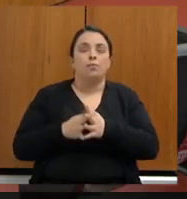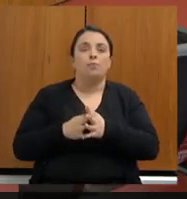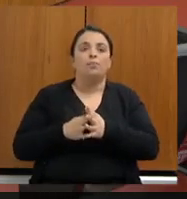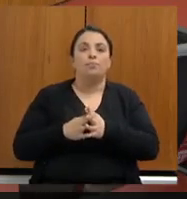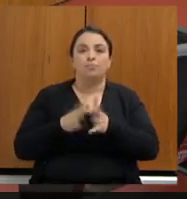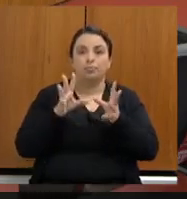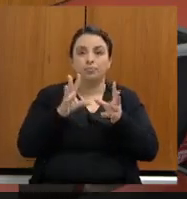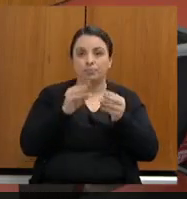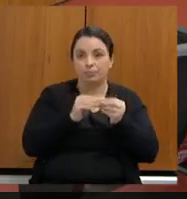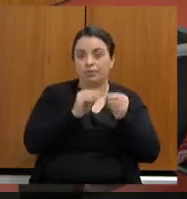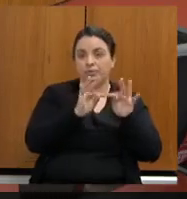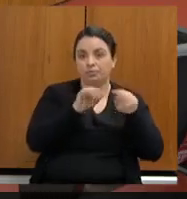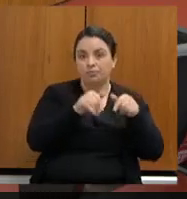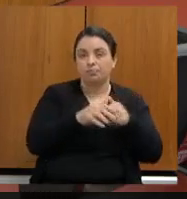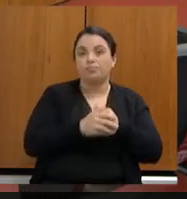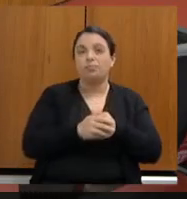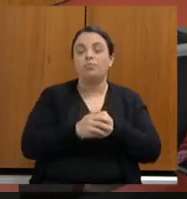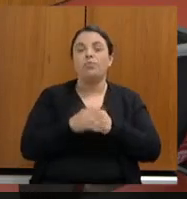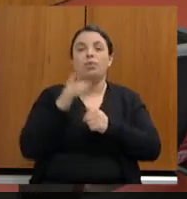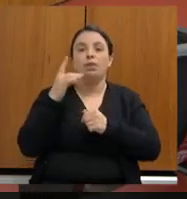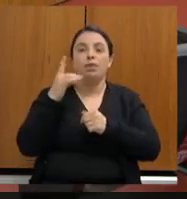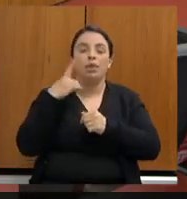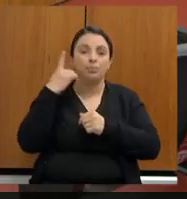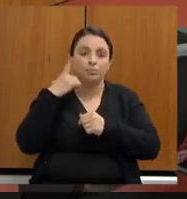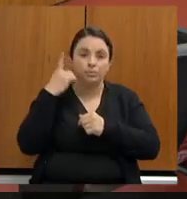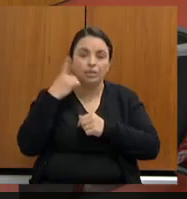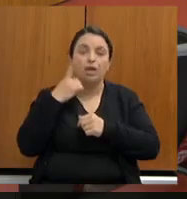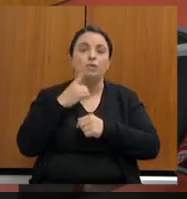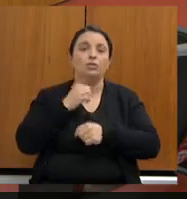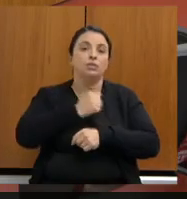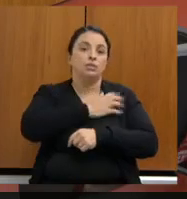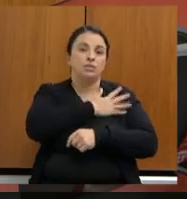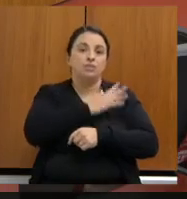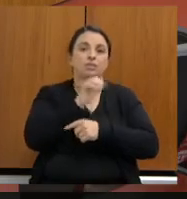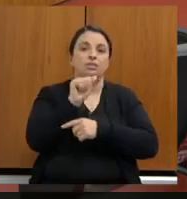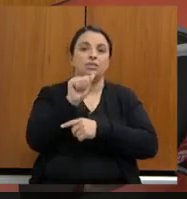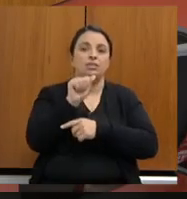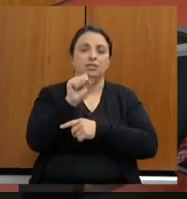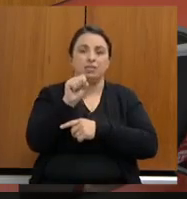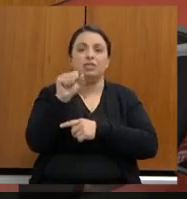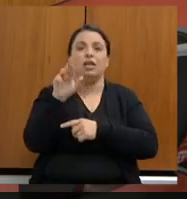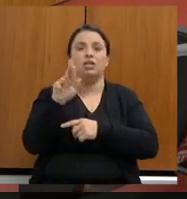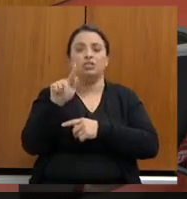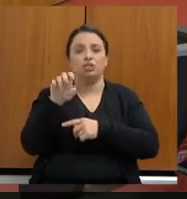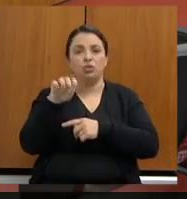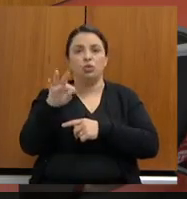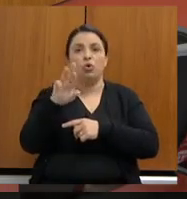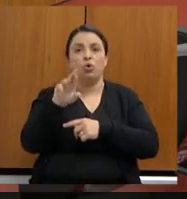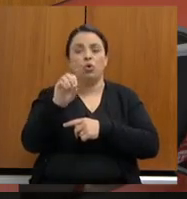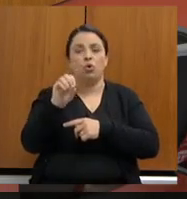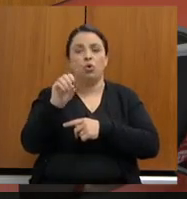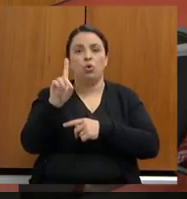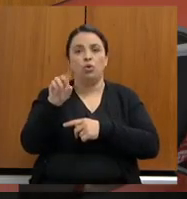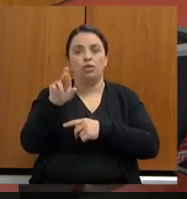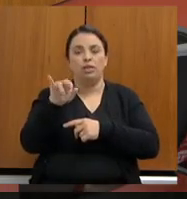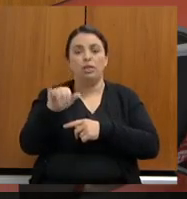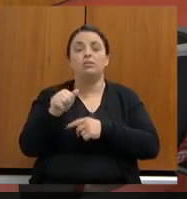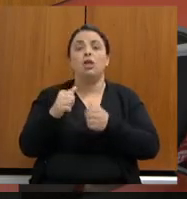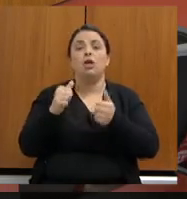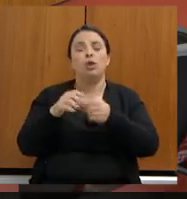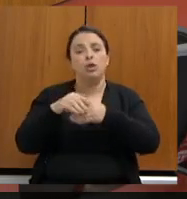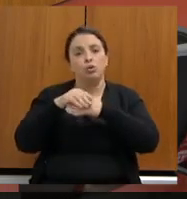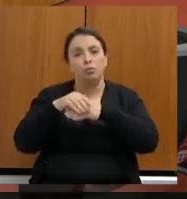Deputado Sargento Rodrigues Presidente desta comissão feito para cumprimentar o nobre amigo Dr Rogério Greco